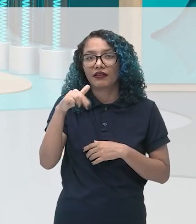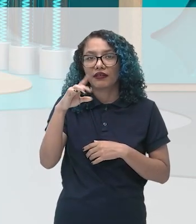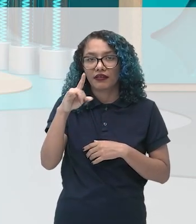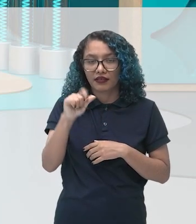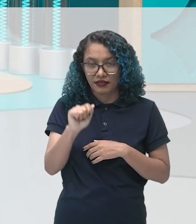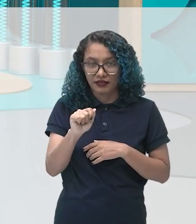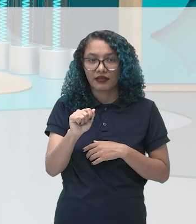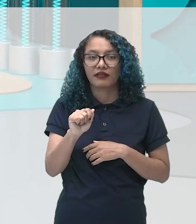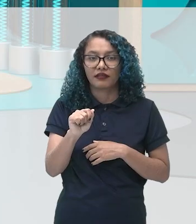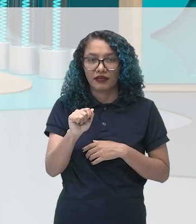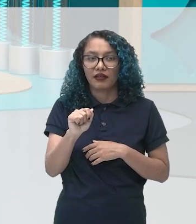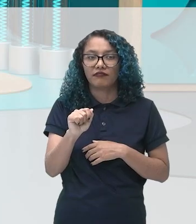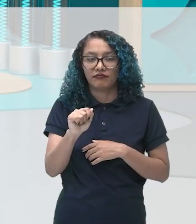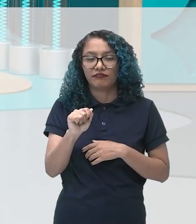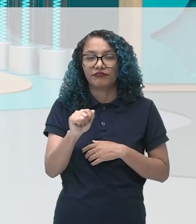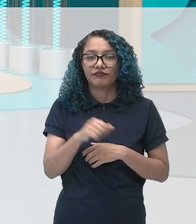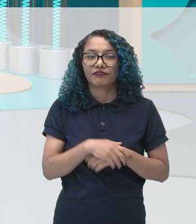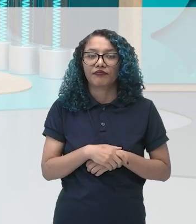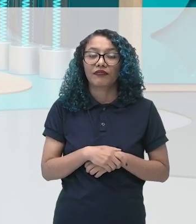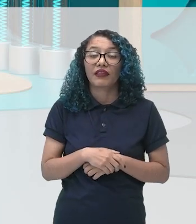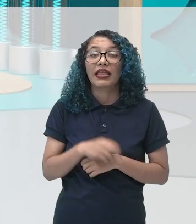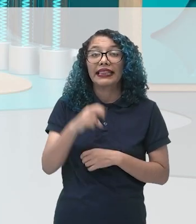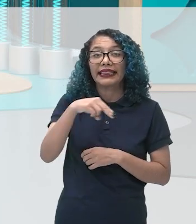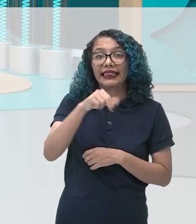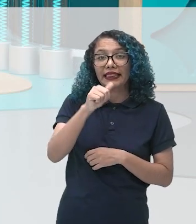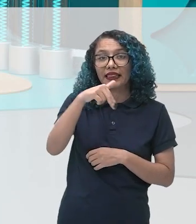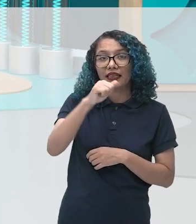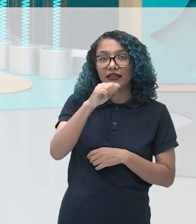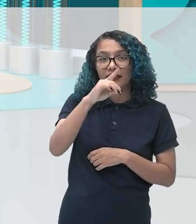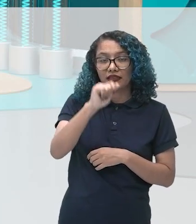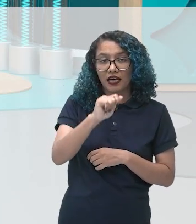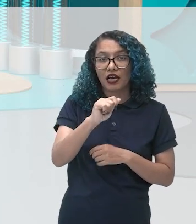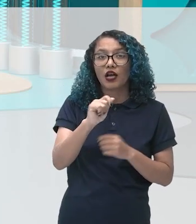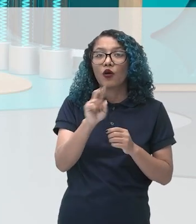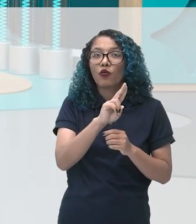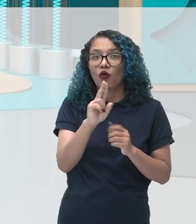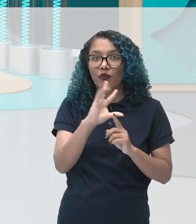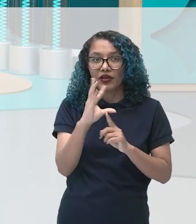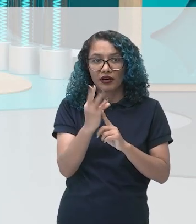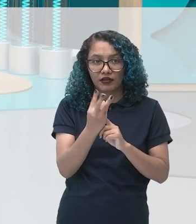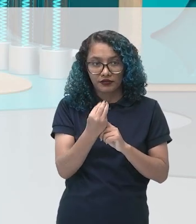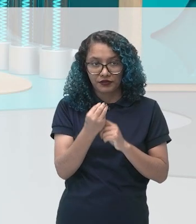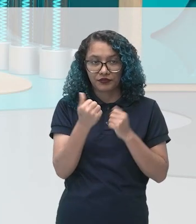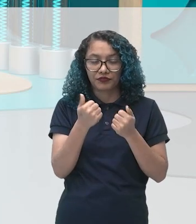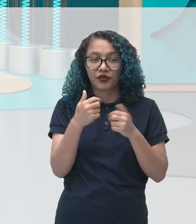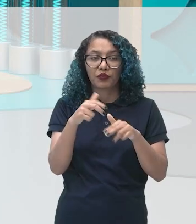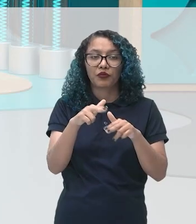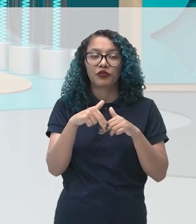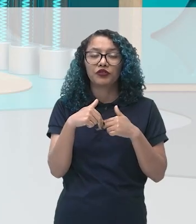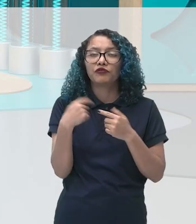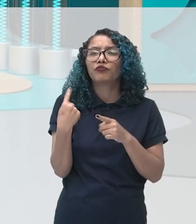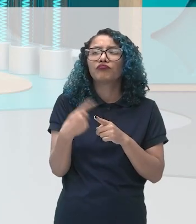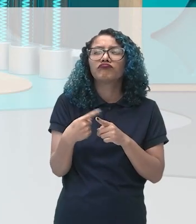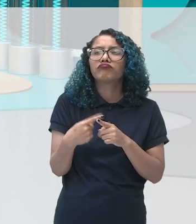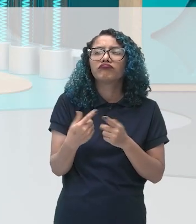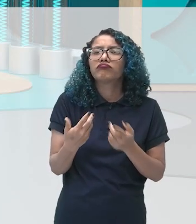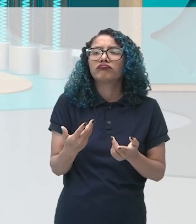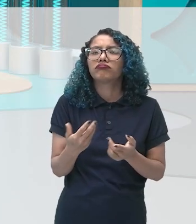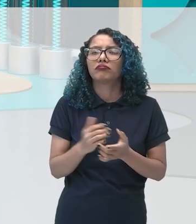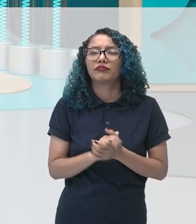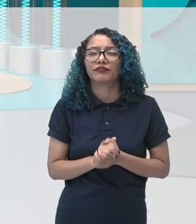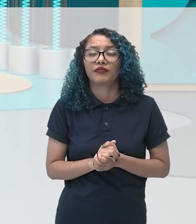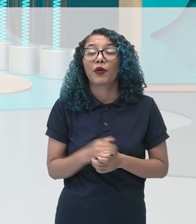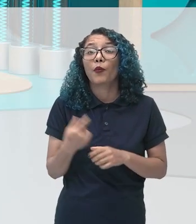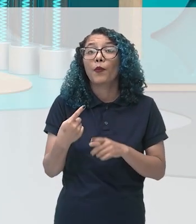seu nome artístico, vamos dizer assim, né? E o motivo da escolha foi justamente a recente